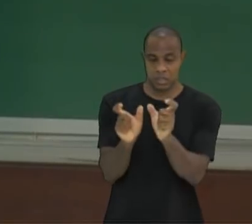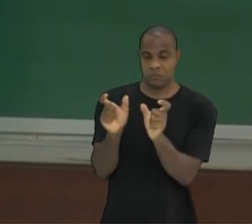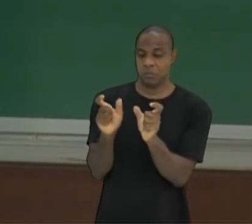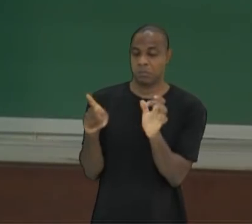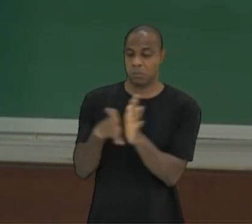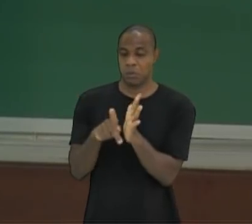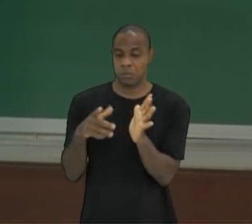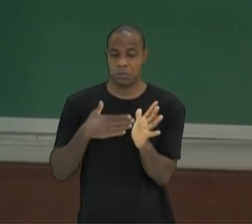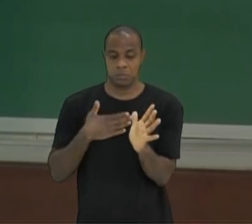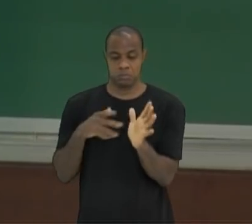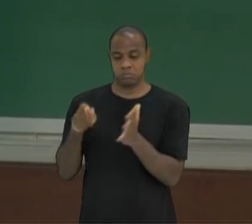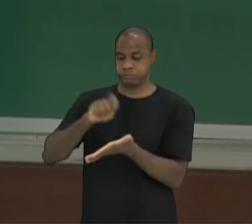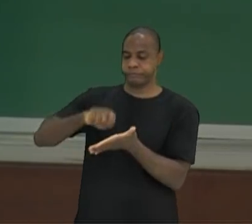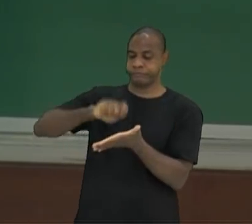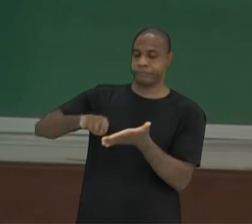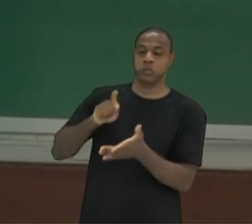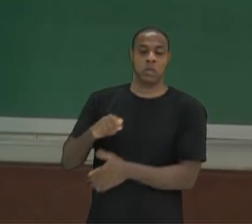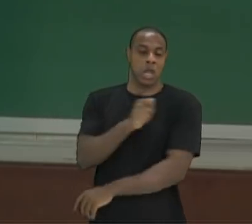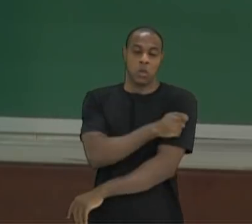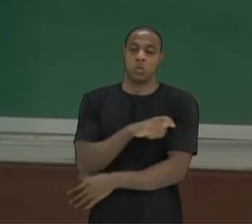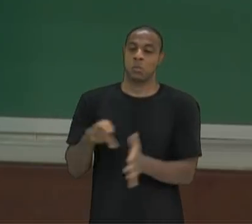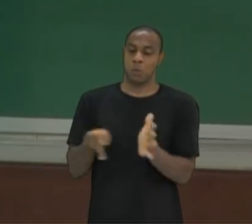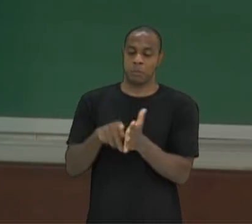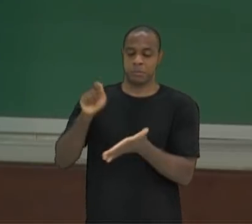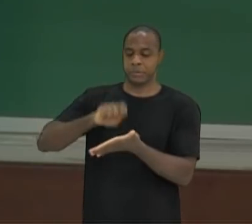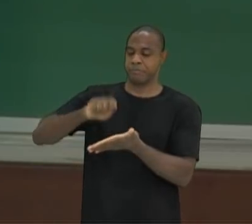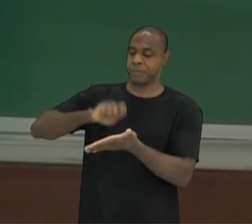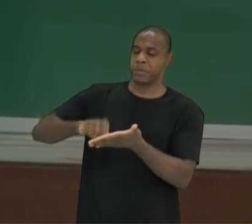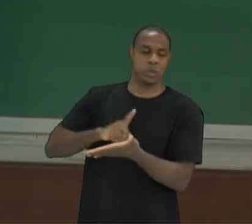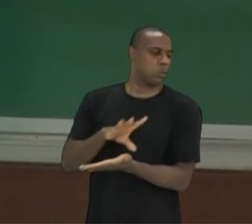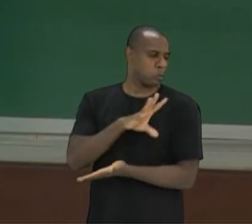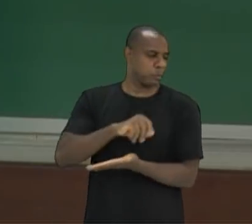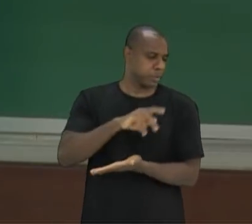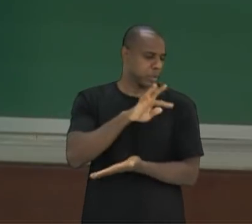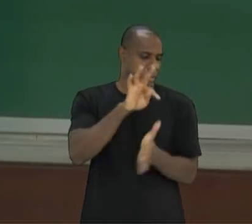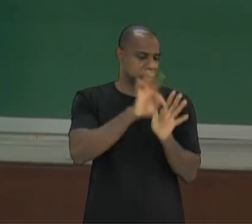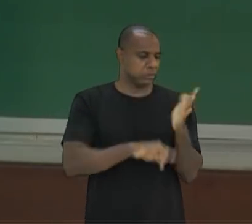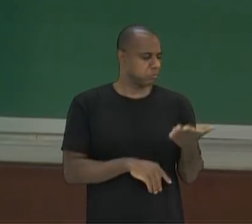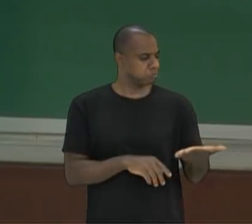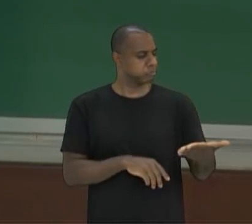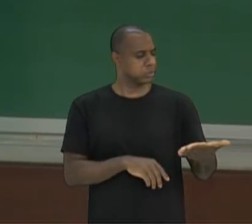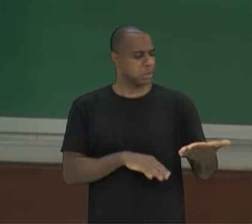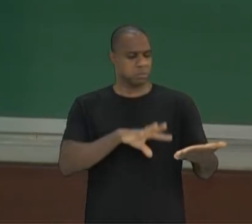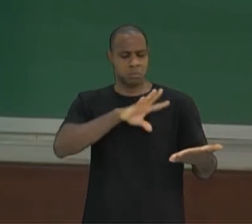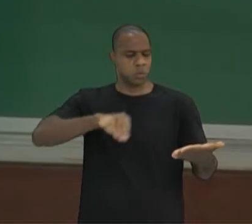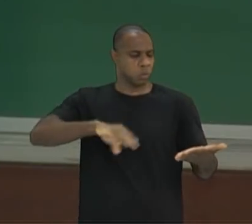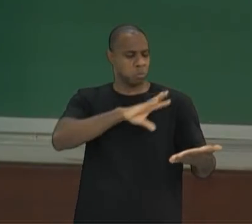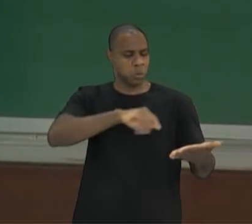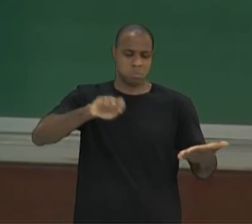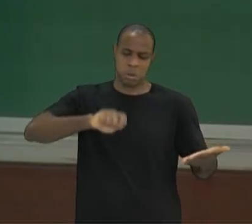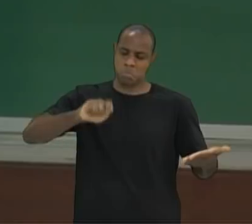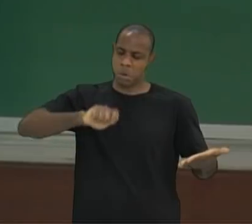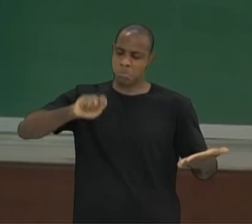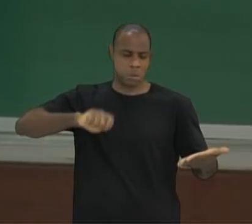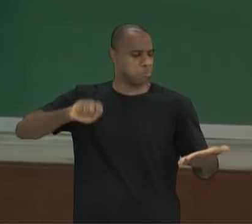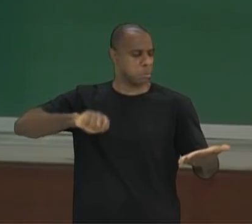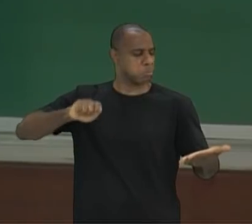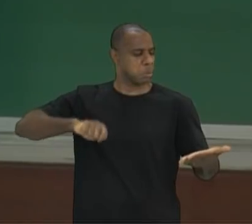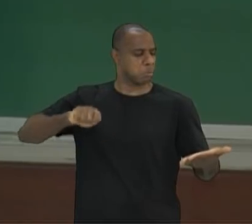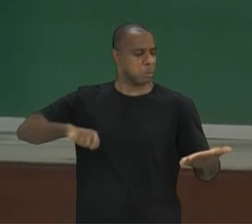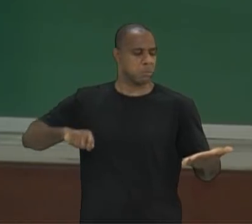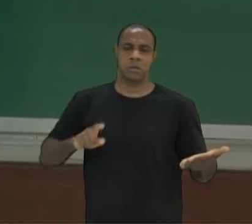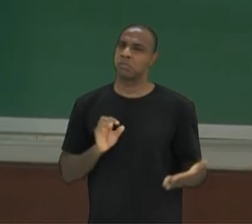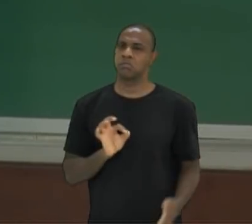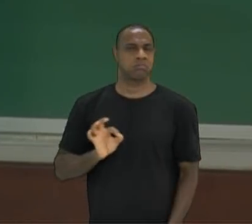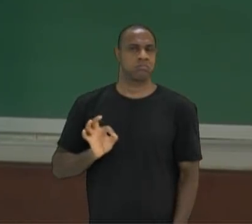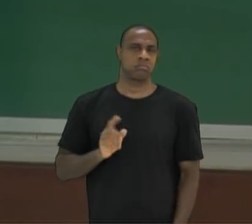pertencentes ao vocabulário desse aluno, e não copiadas ali uma, duas, três frases, como às vezes a gente percebe ali quando